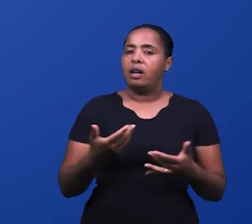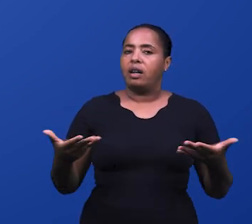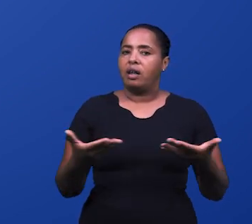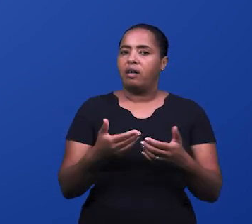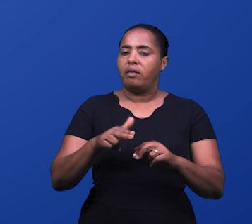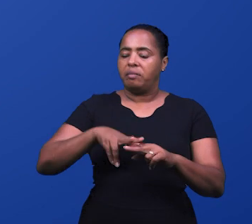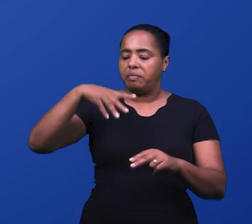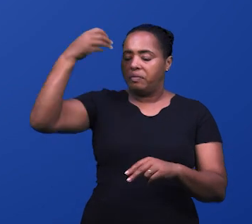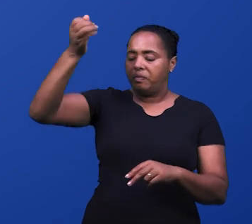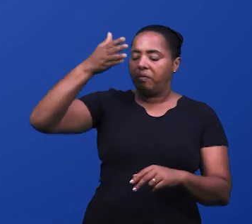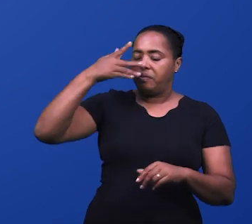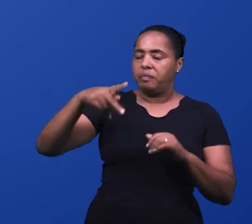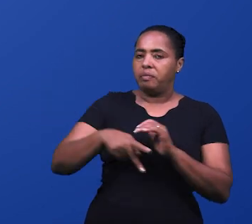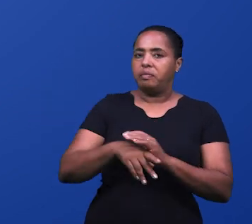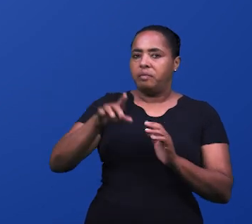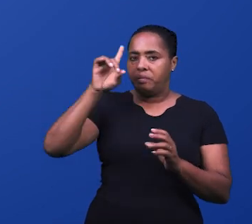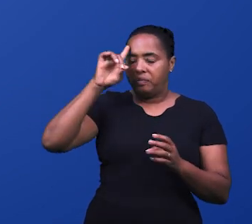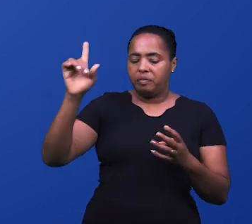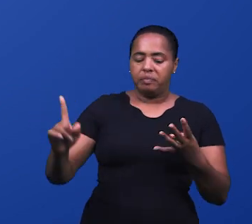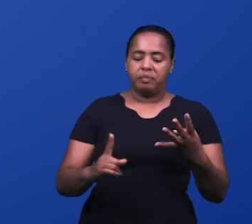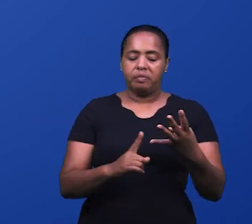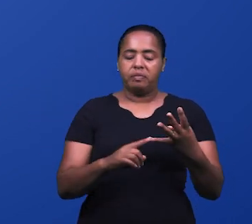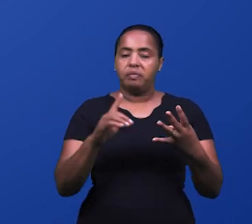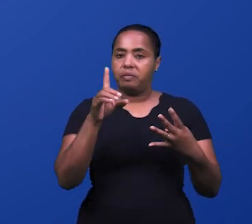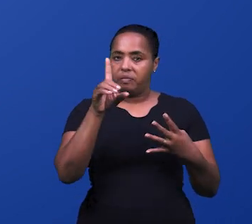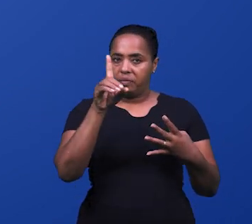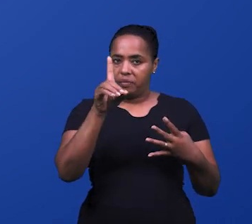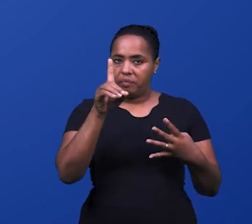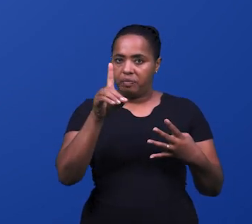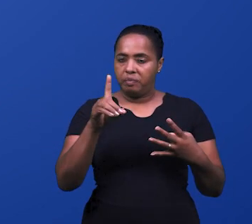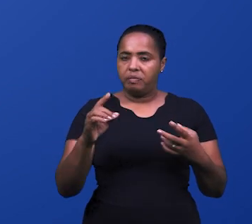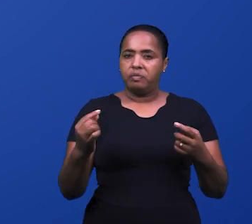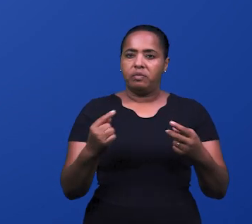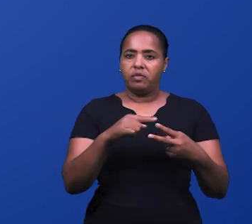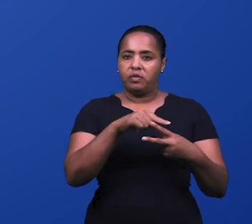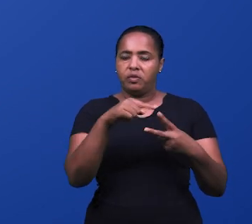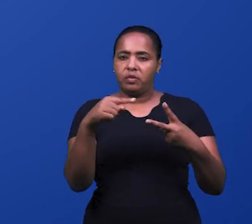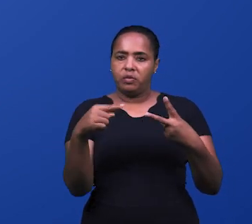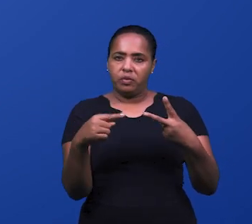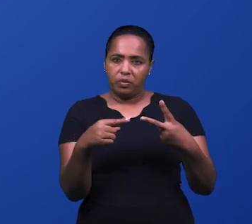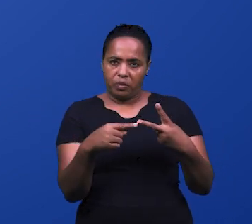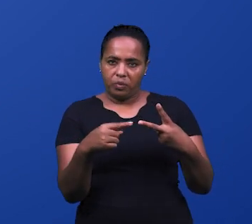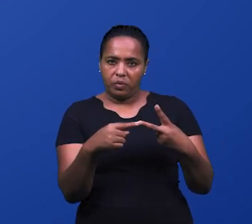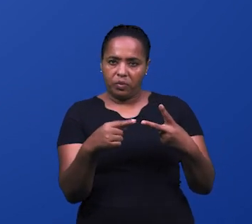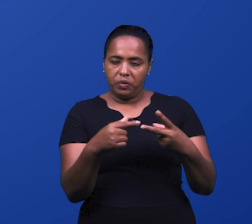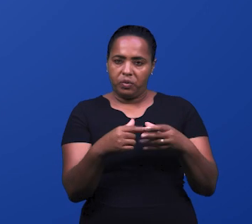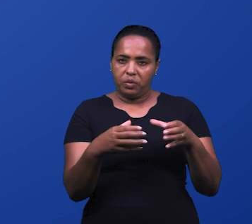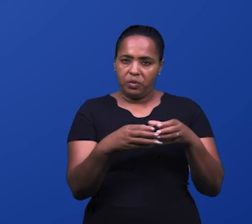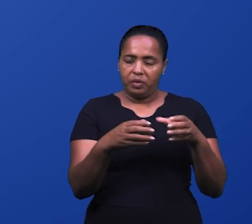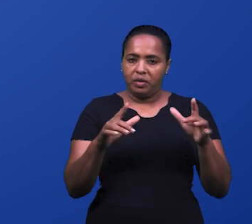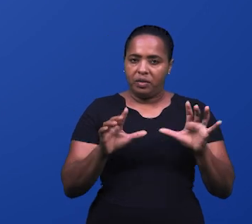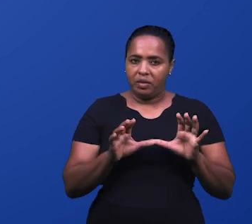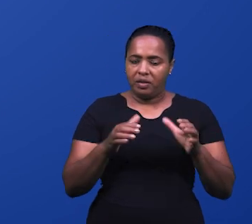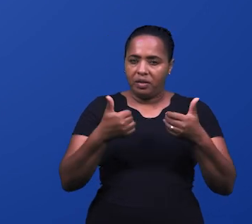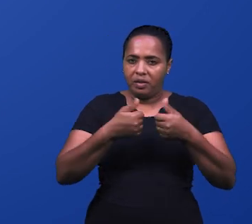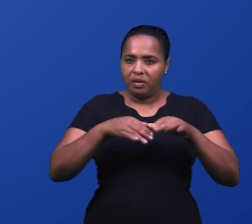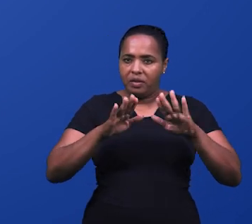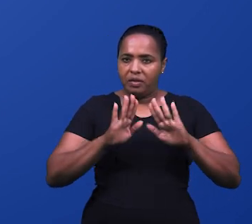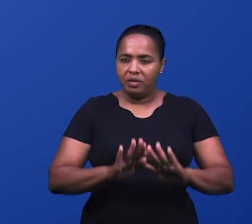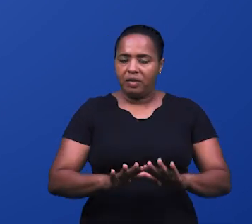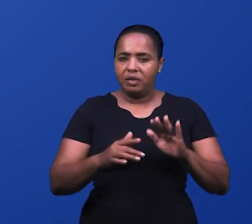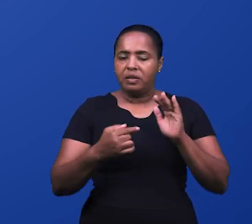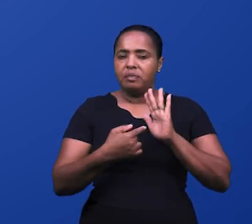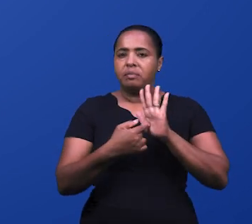pela graça de Deus. Letra D, os 2 moços que ficaram, aponta profeticamente